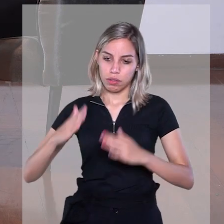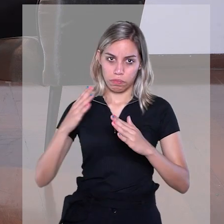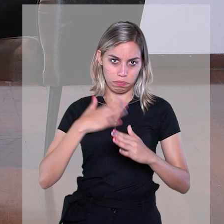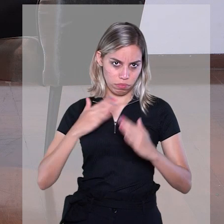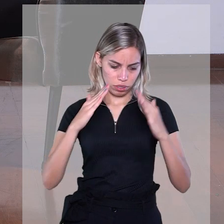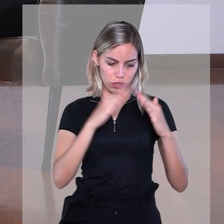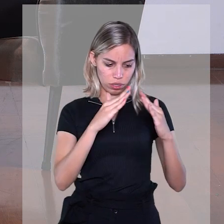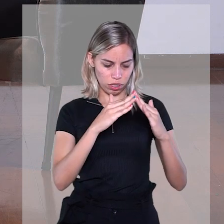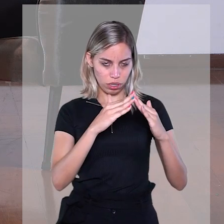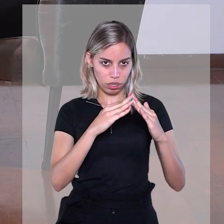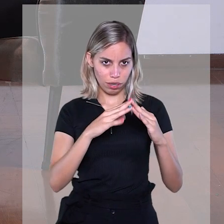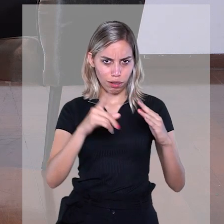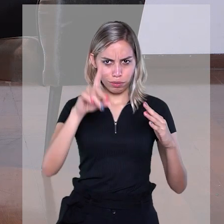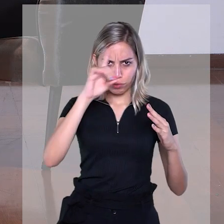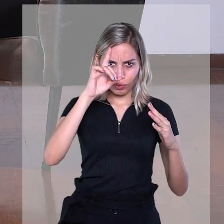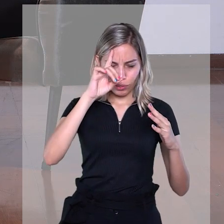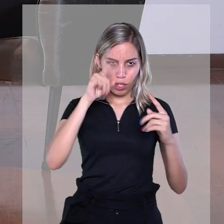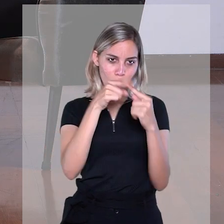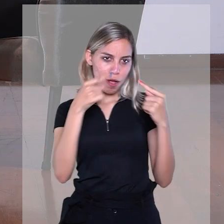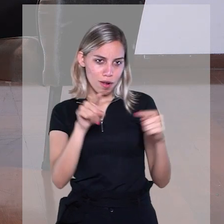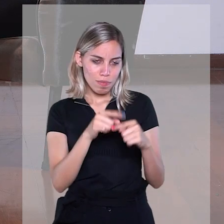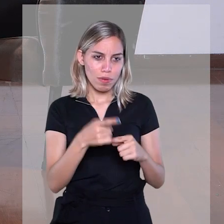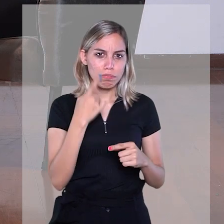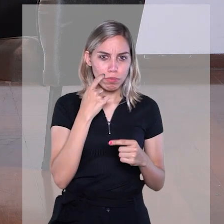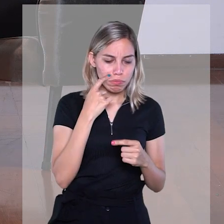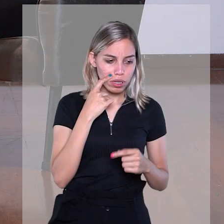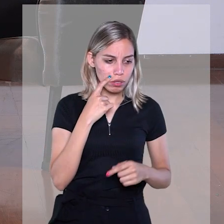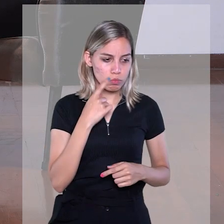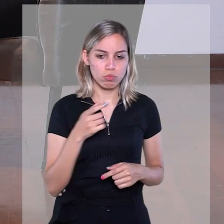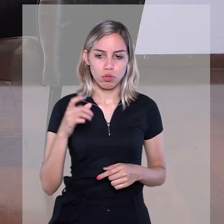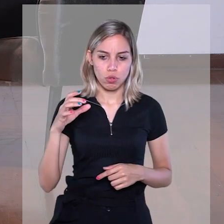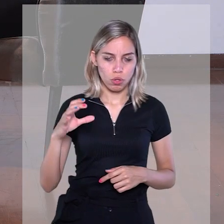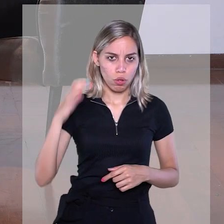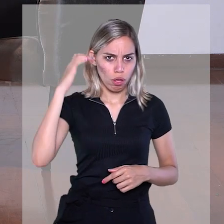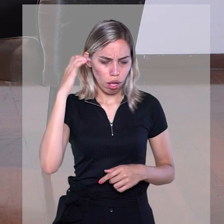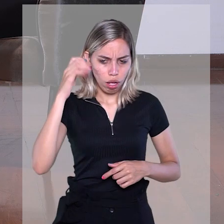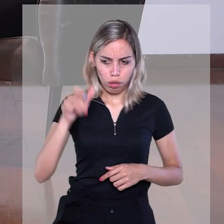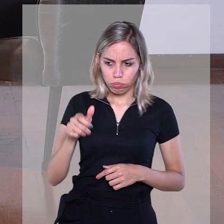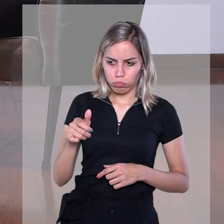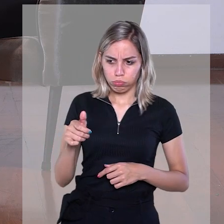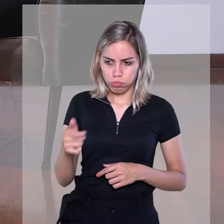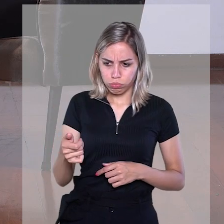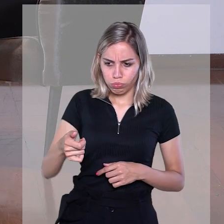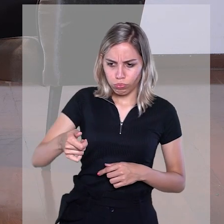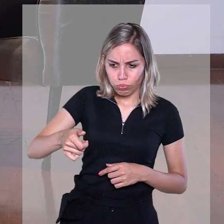presença cotidiana. Meu pai grande